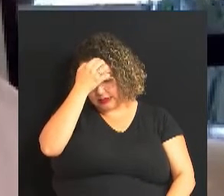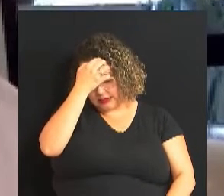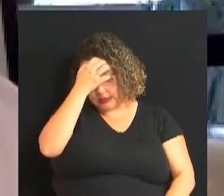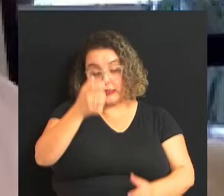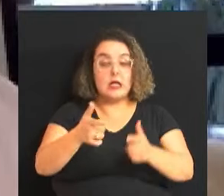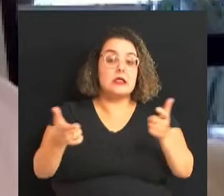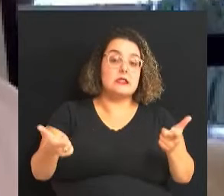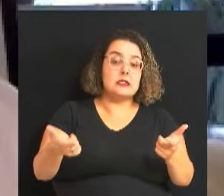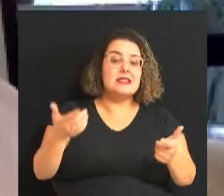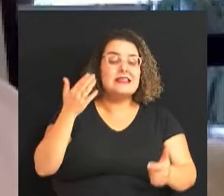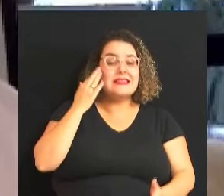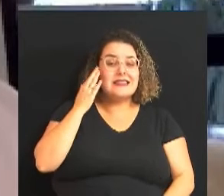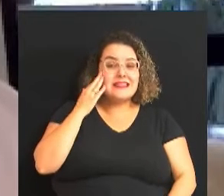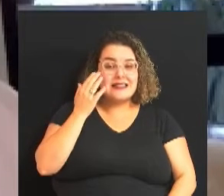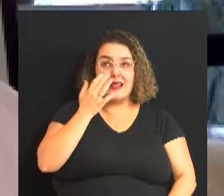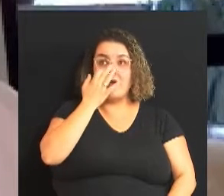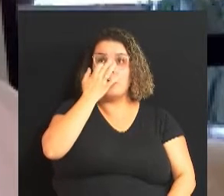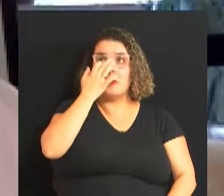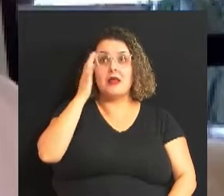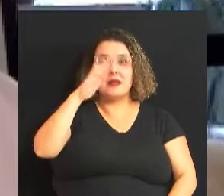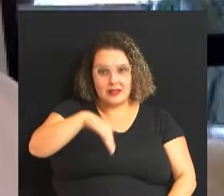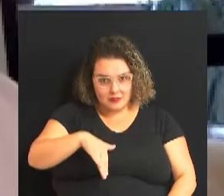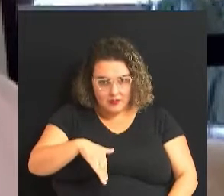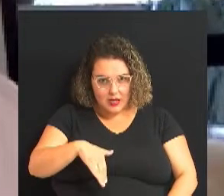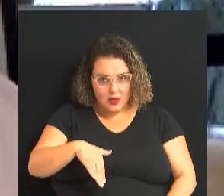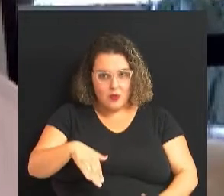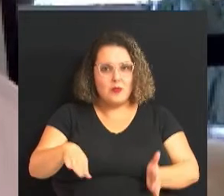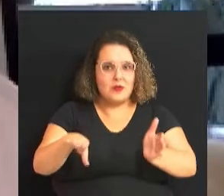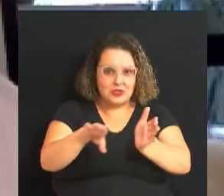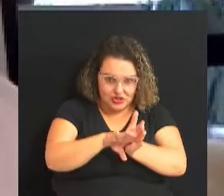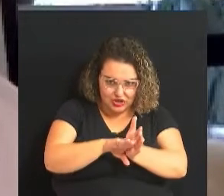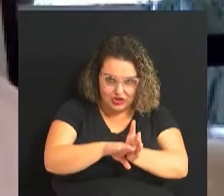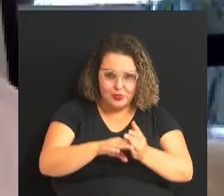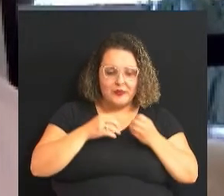sabe aquele mal que vem para fazer o bem? Eu